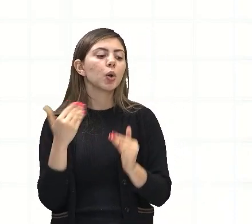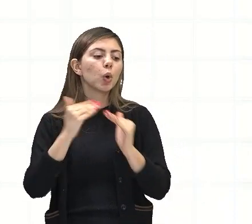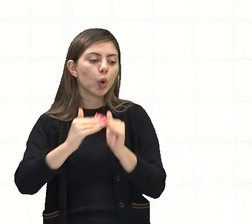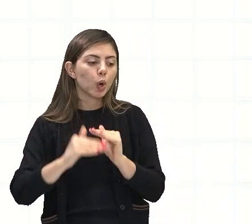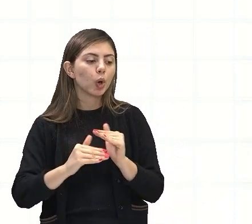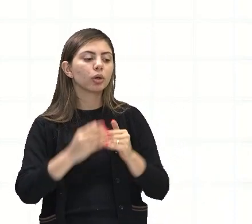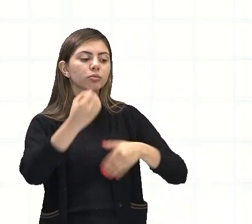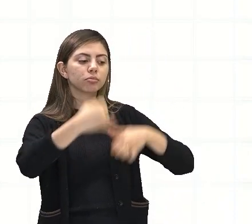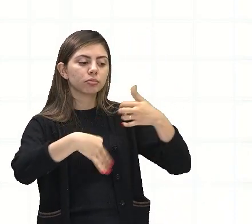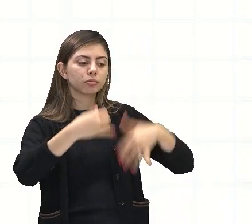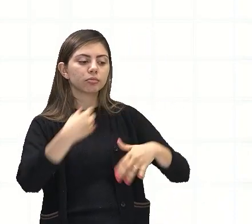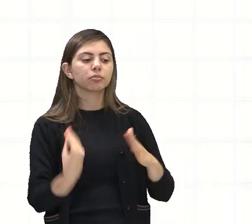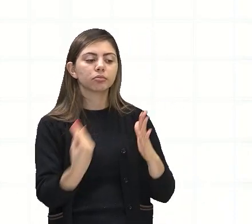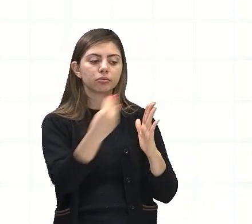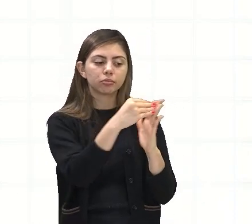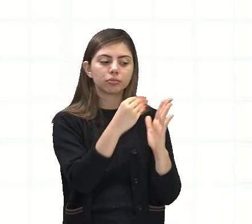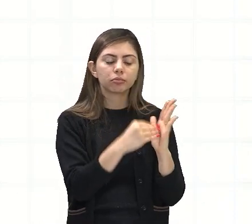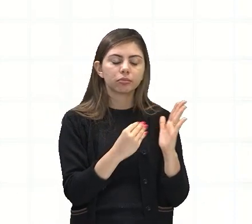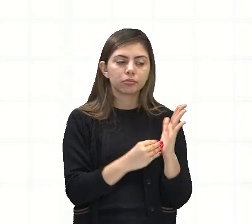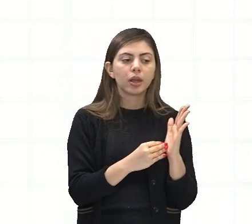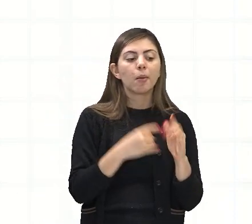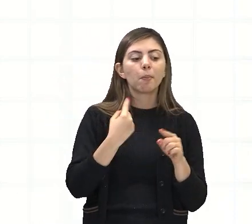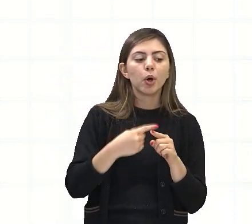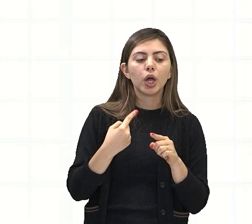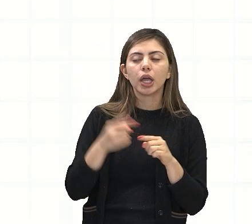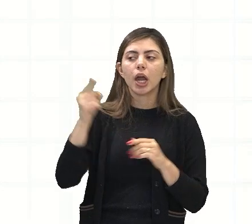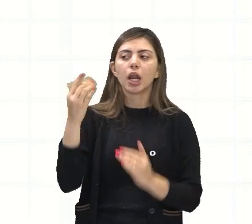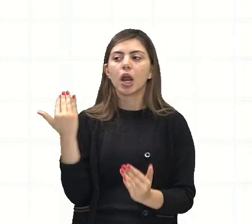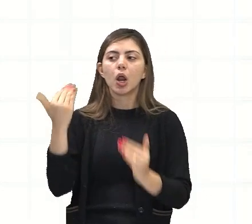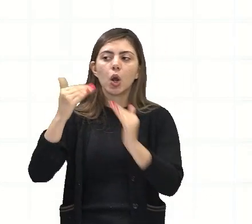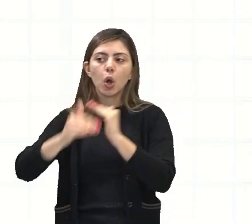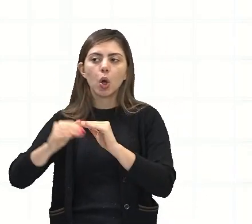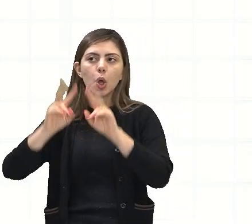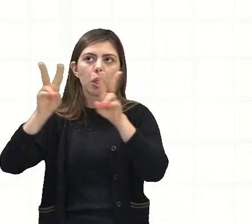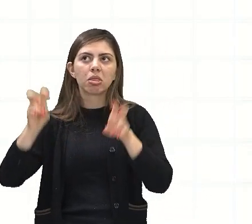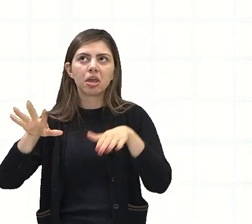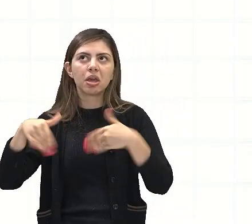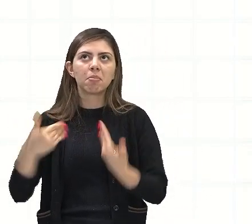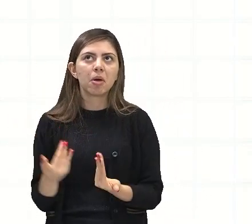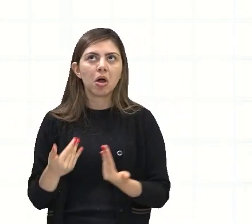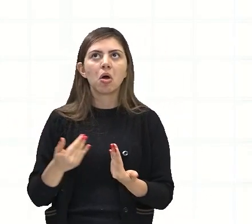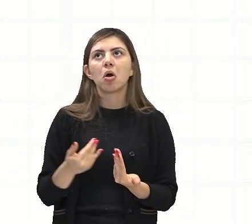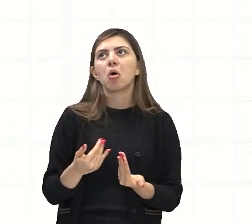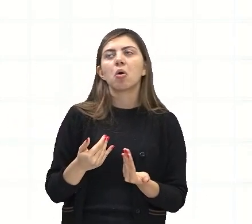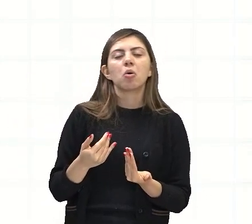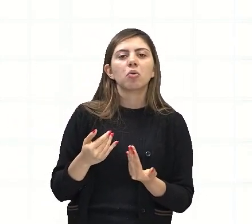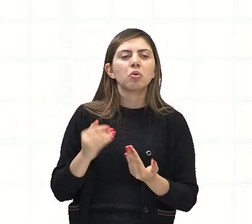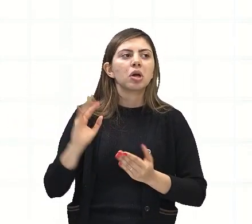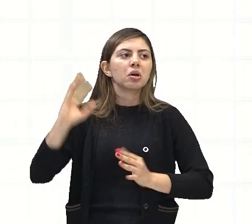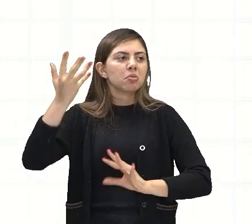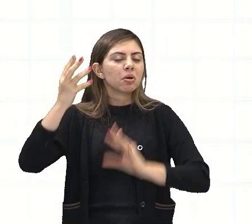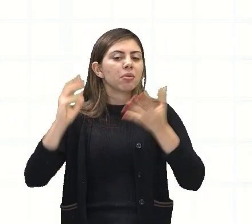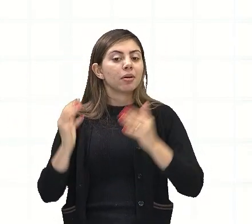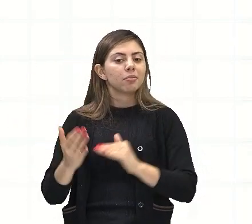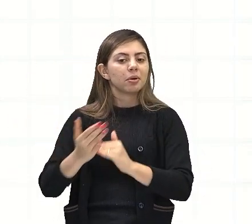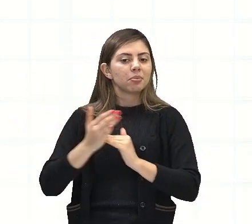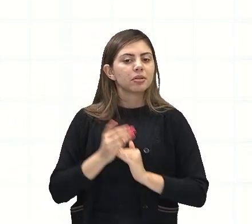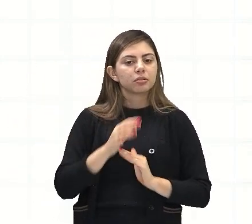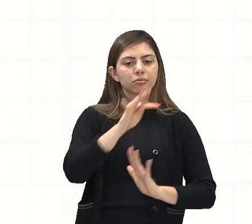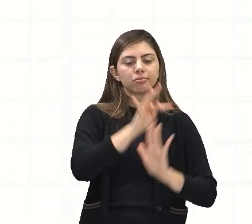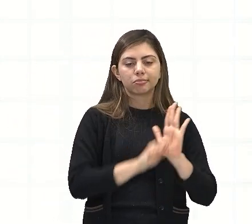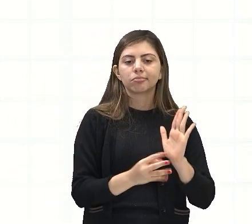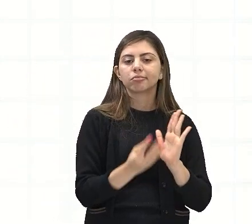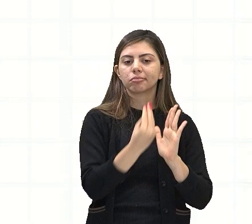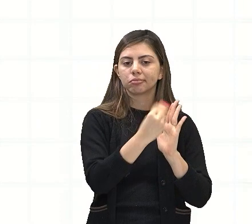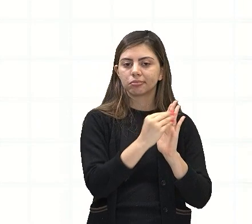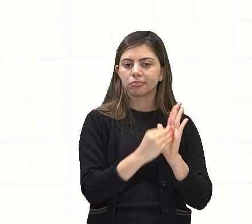plausíveis, com avaliações, com justificativas, com conceitos e exemplos para dar credibilidade e veracidade a